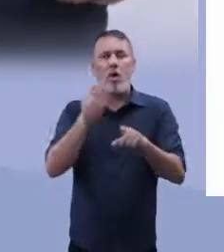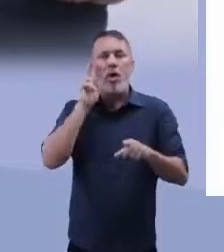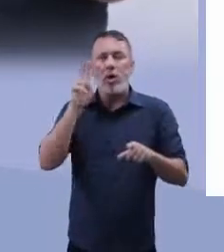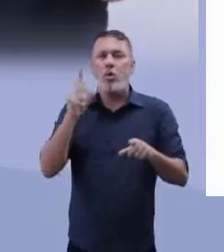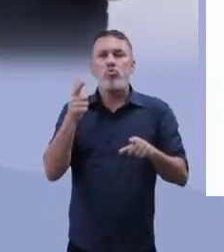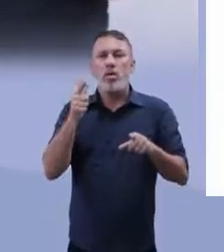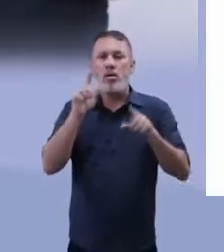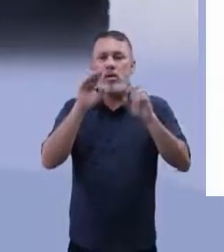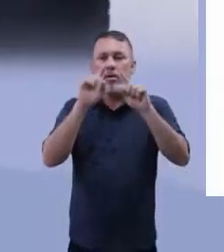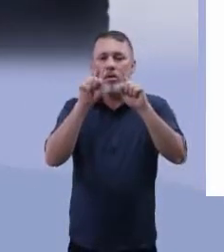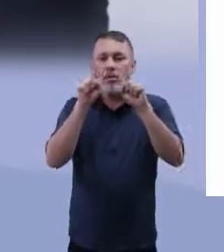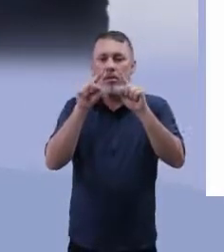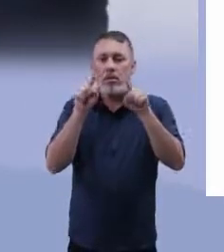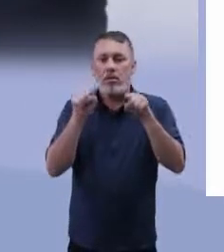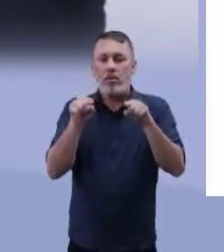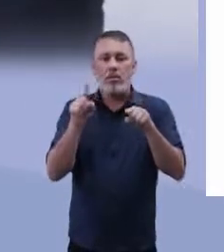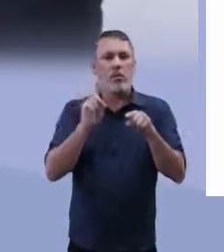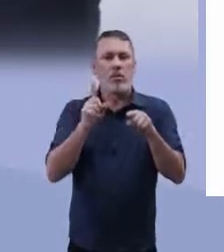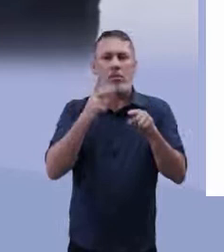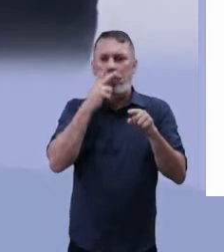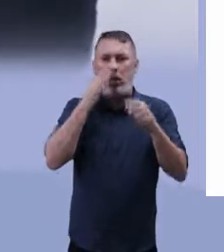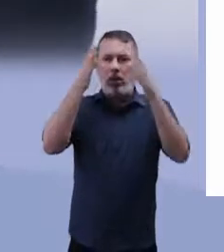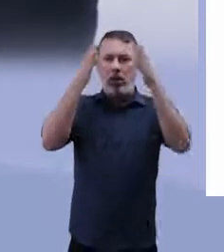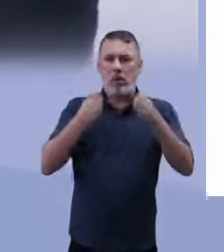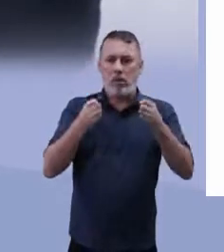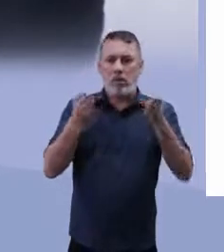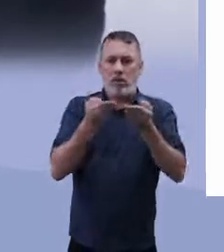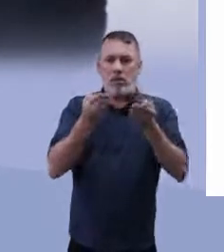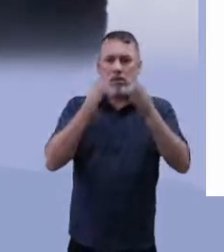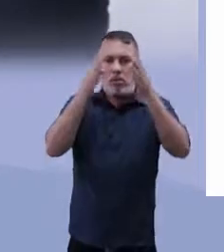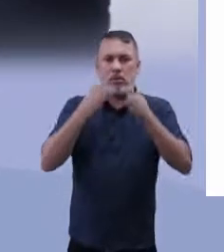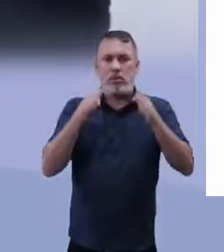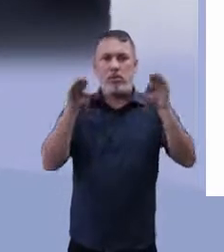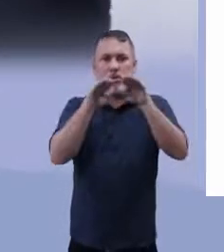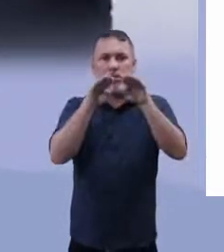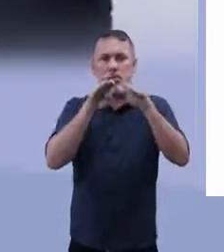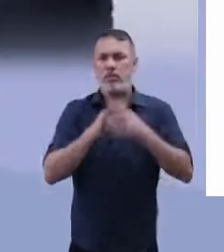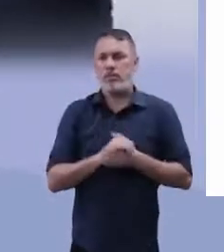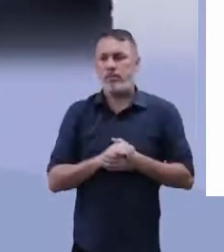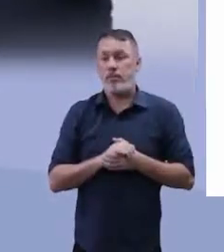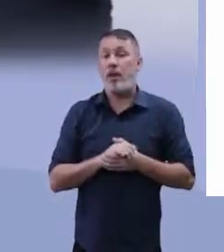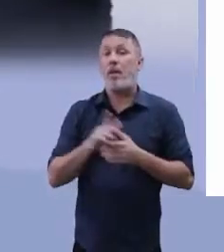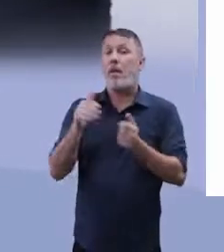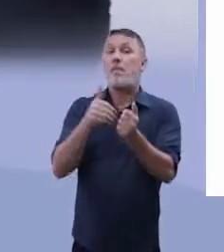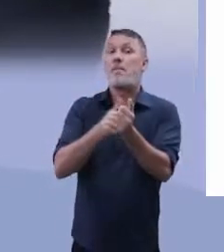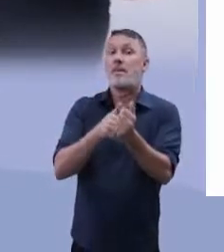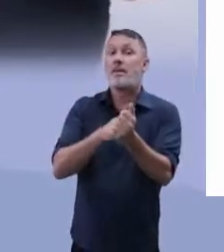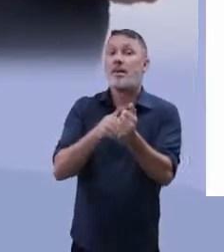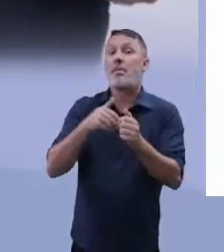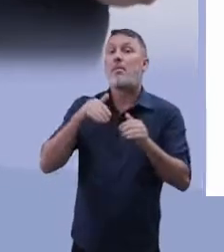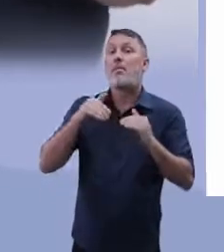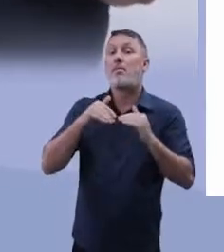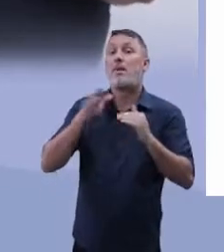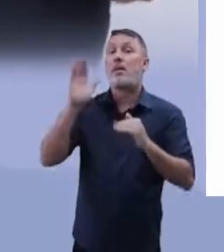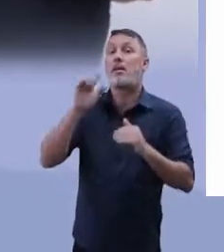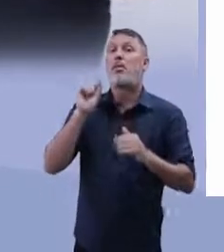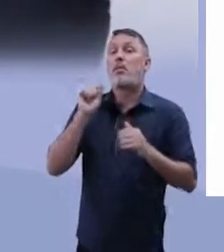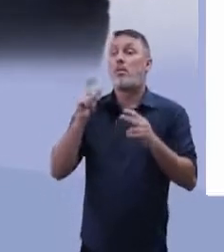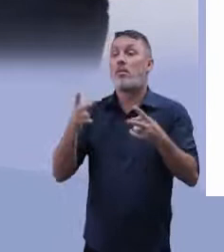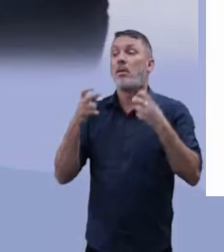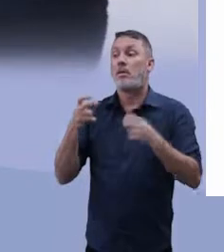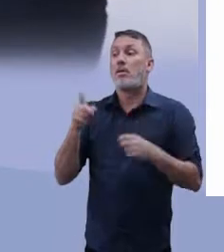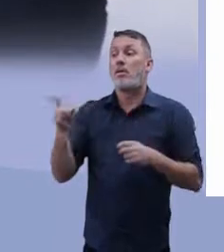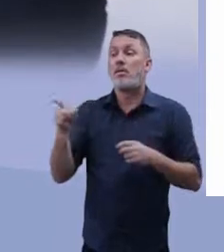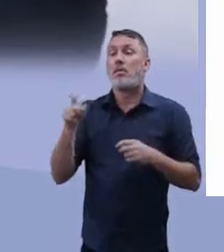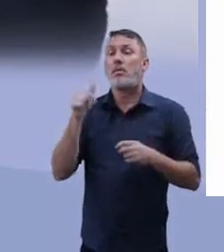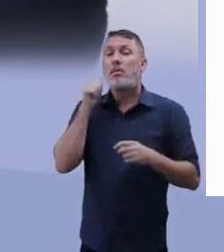são mais retas. E o grande mistério dessa obra está nessa figura que está sentada. Não se consegue perceber se ela